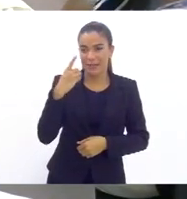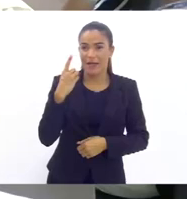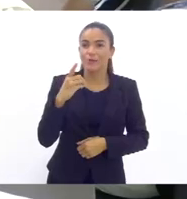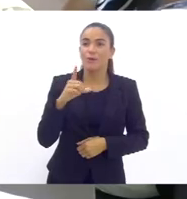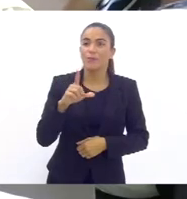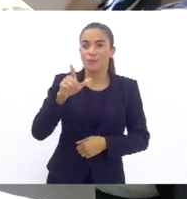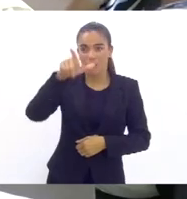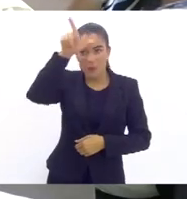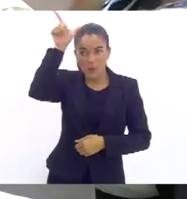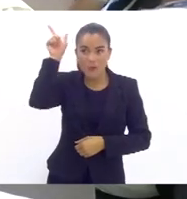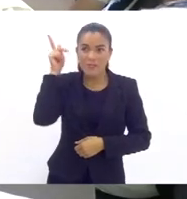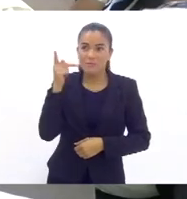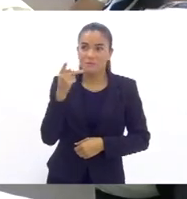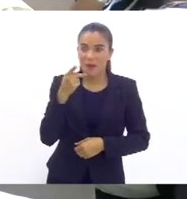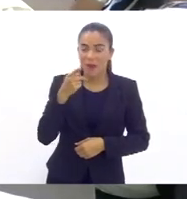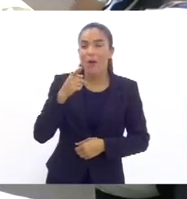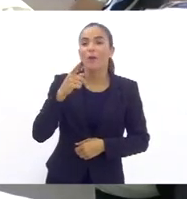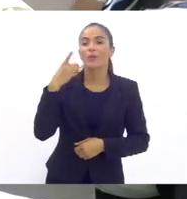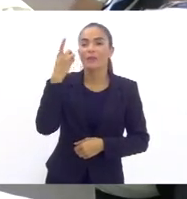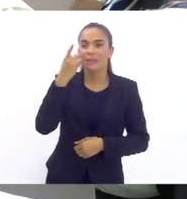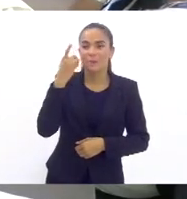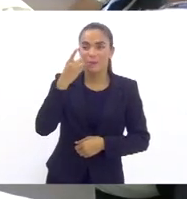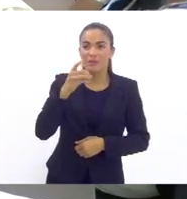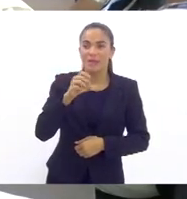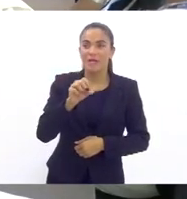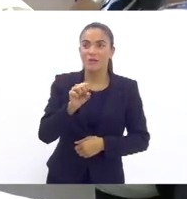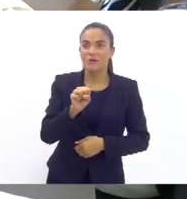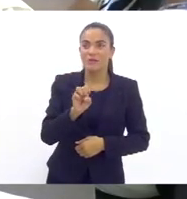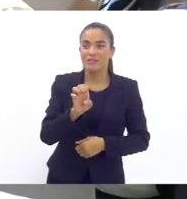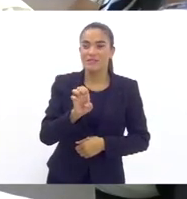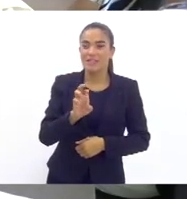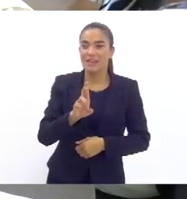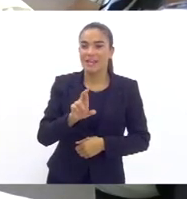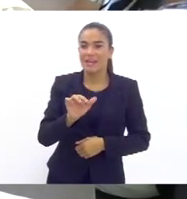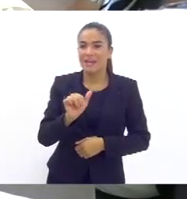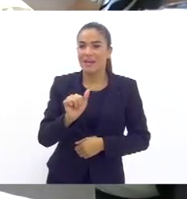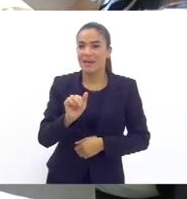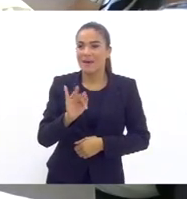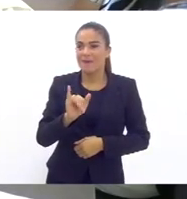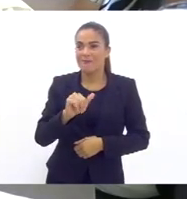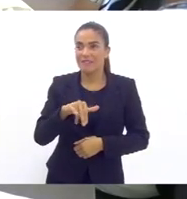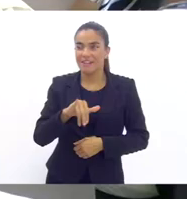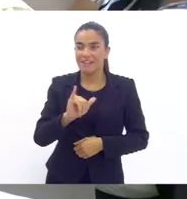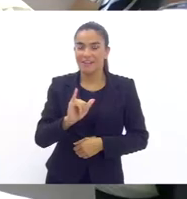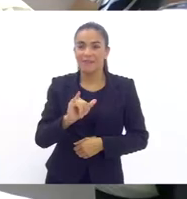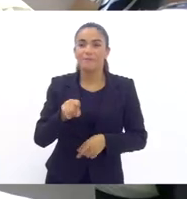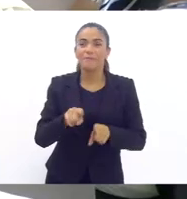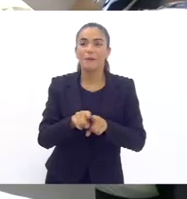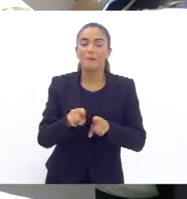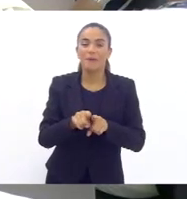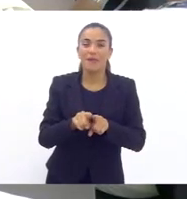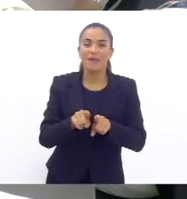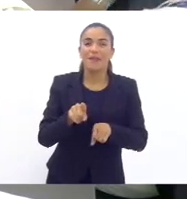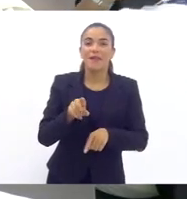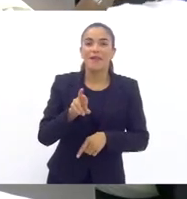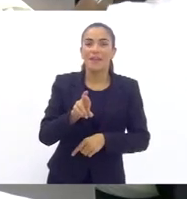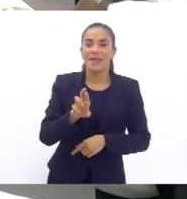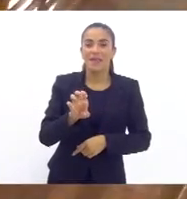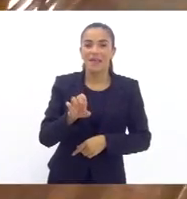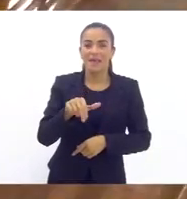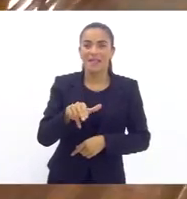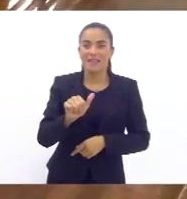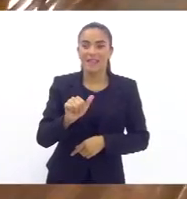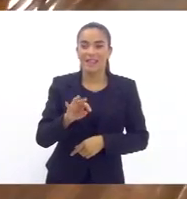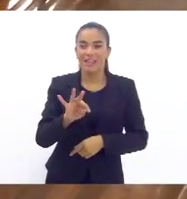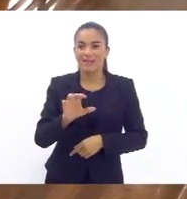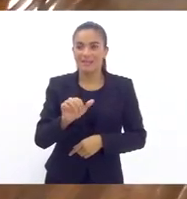Luiz Paulo Deputado Flávio Serafim e deputado Renata Souza podem se apresentar aqui quem que é do Luiz Paulo tá lá